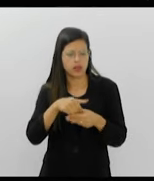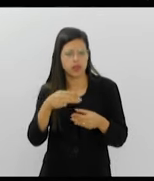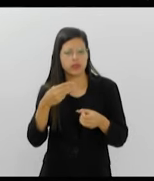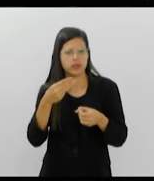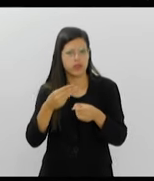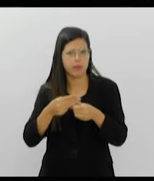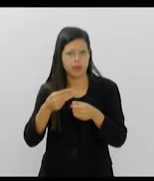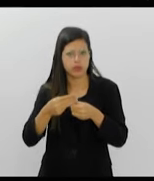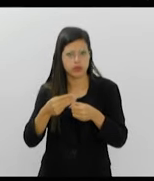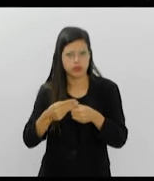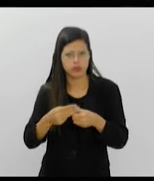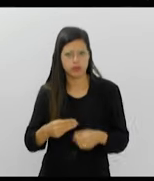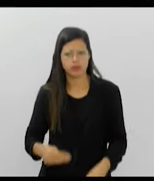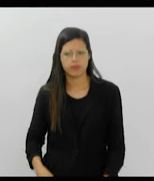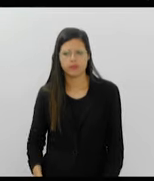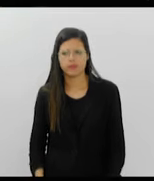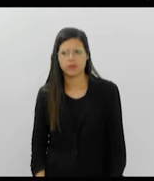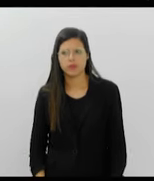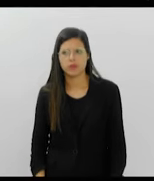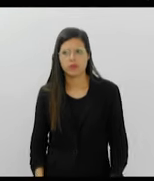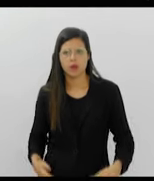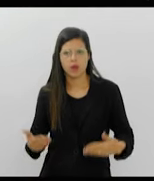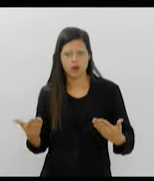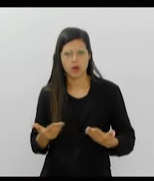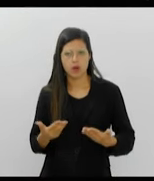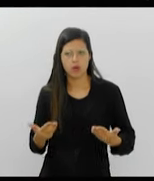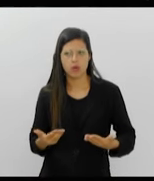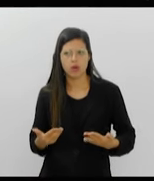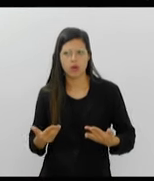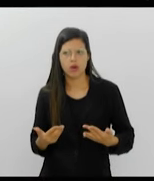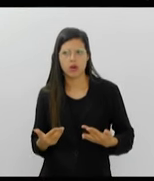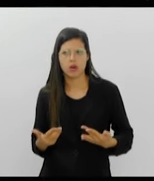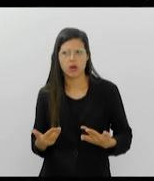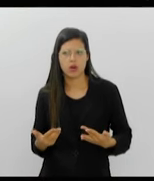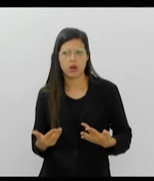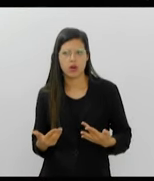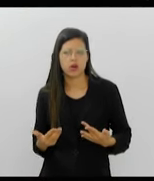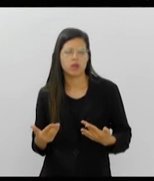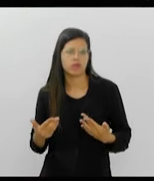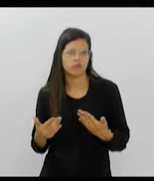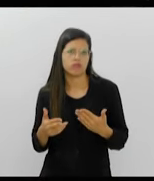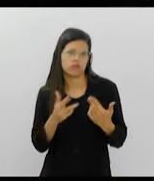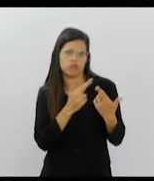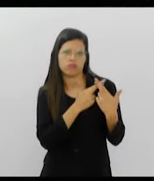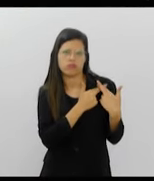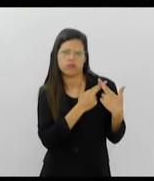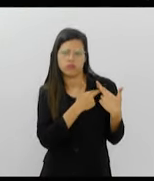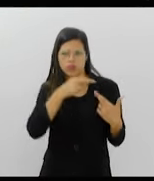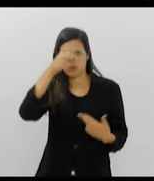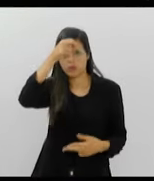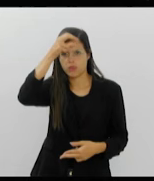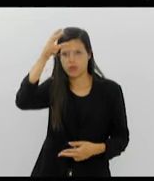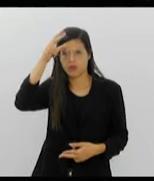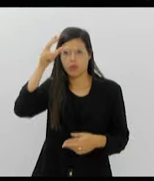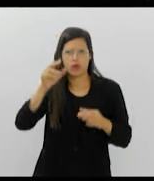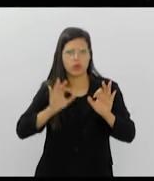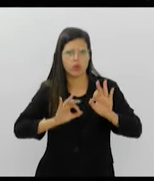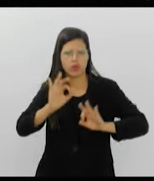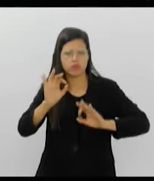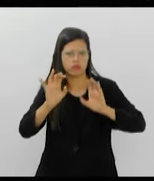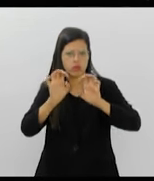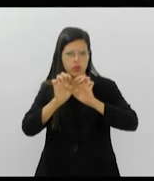municipais. Vai competir agora o prefeito montar as suas estruturas de